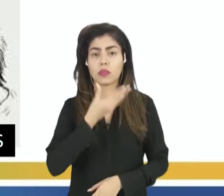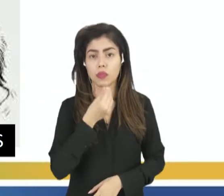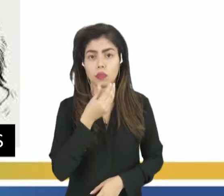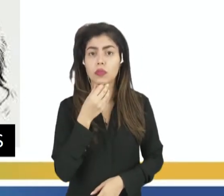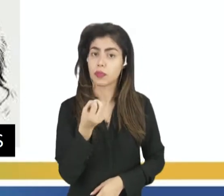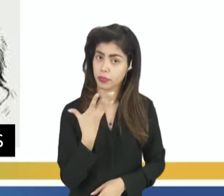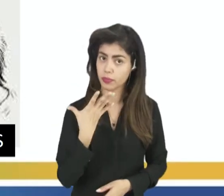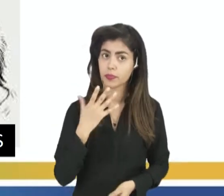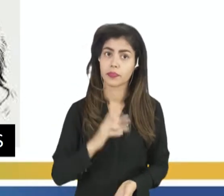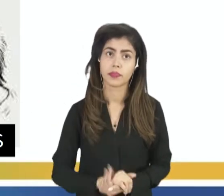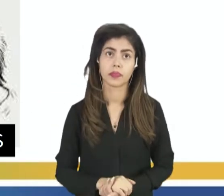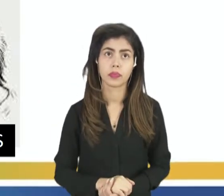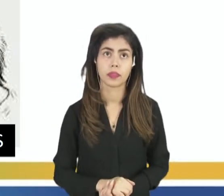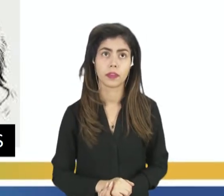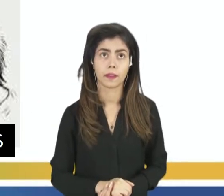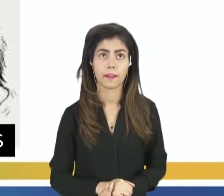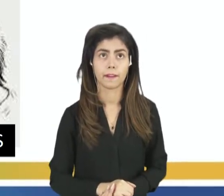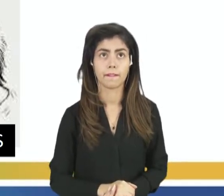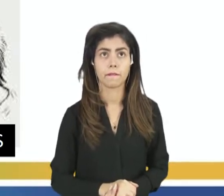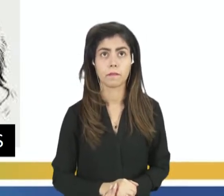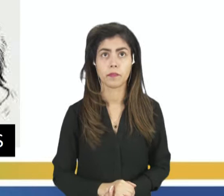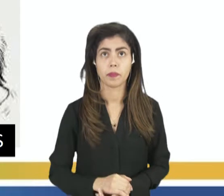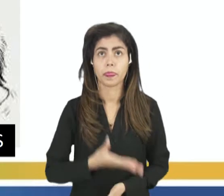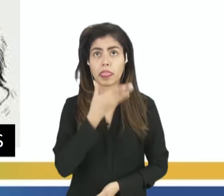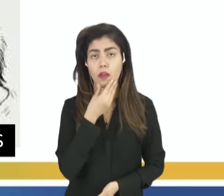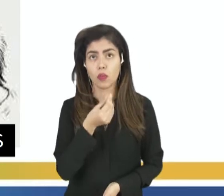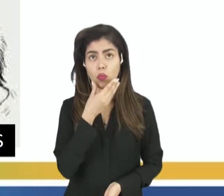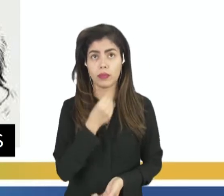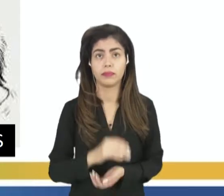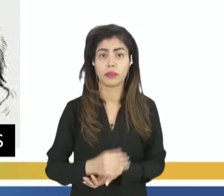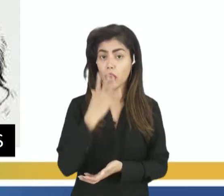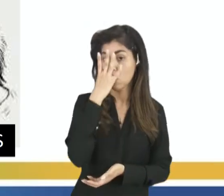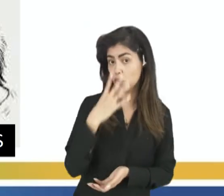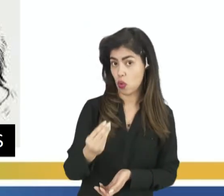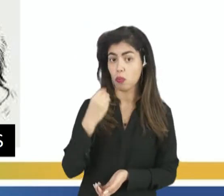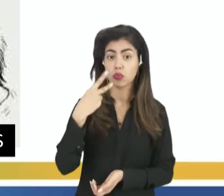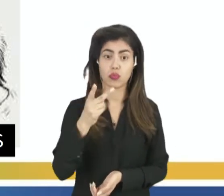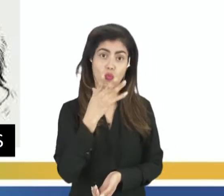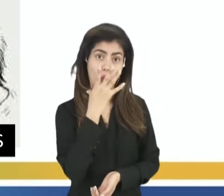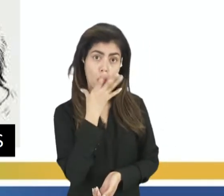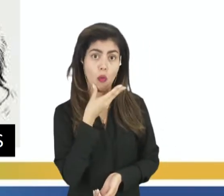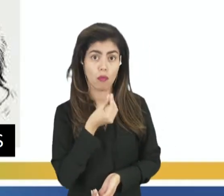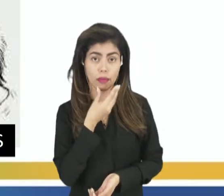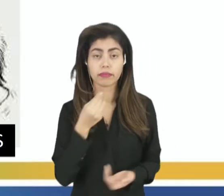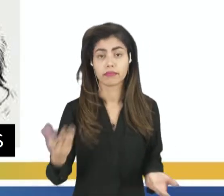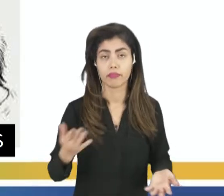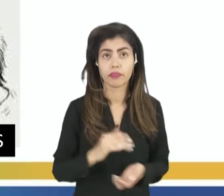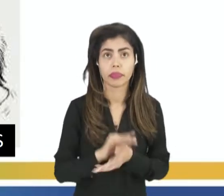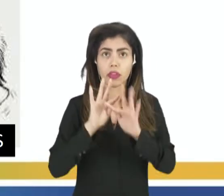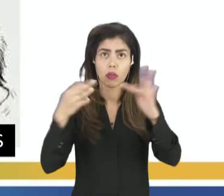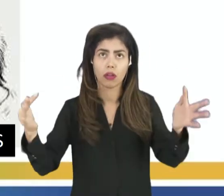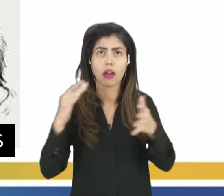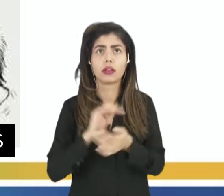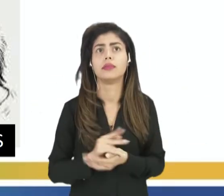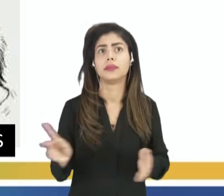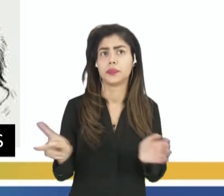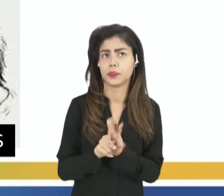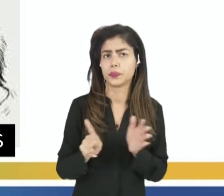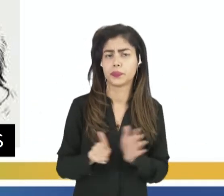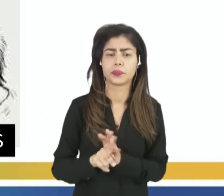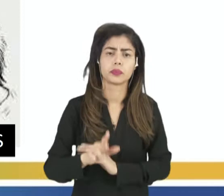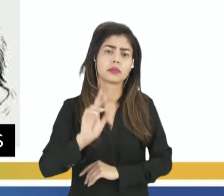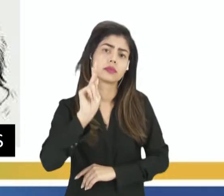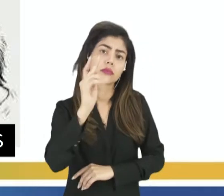bonzinho, homo homini lupus, o homem é o lobo do homem. Essa é uma frase famosa do Hobbes.